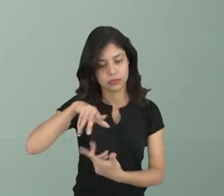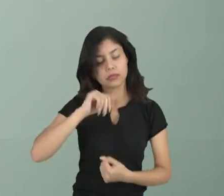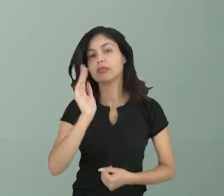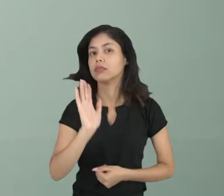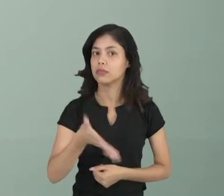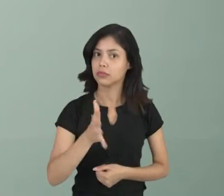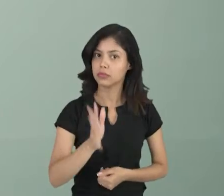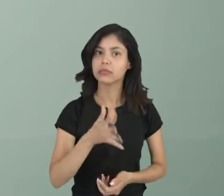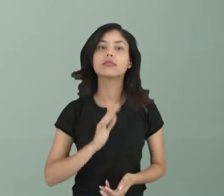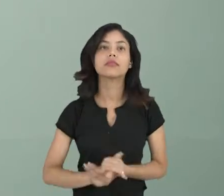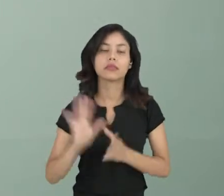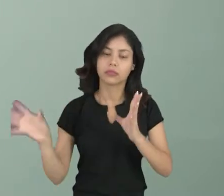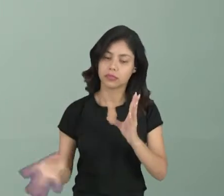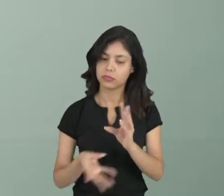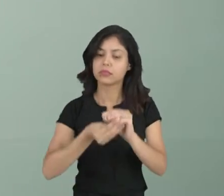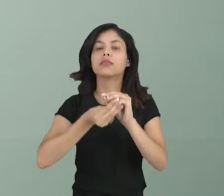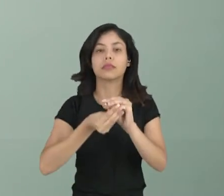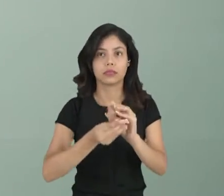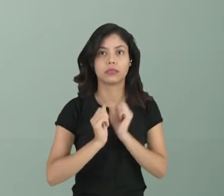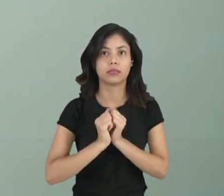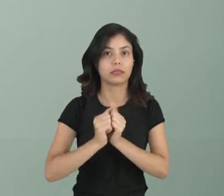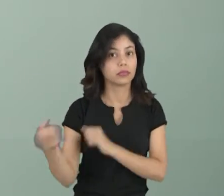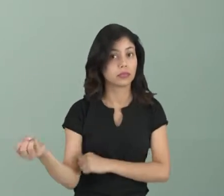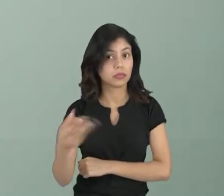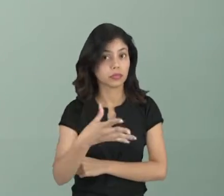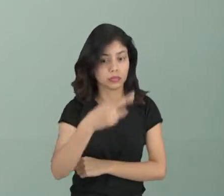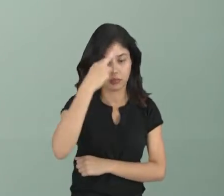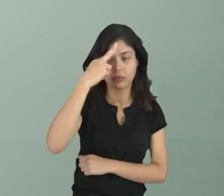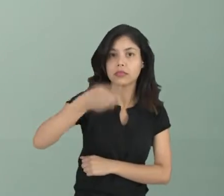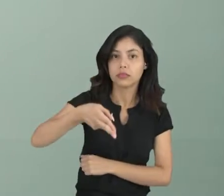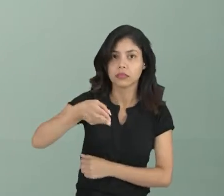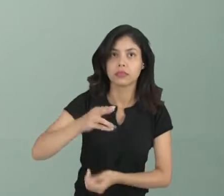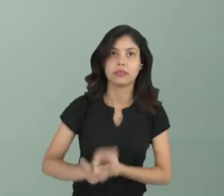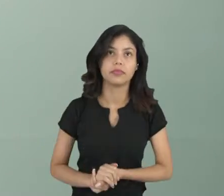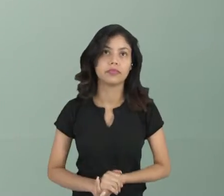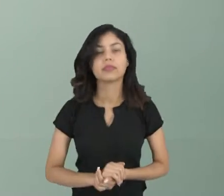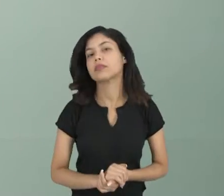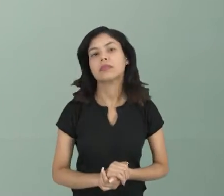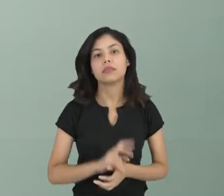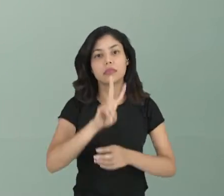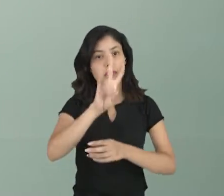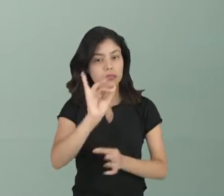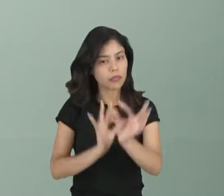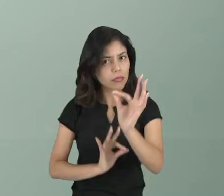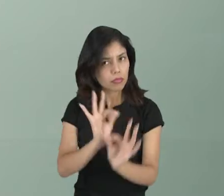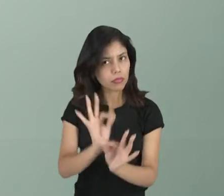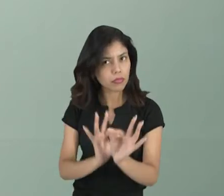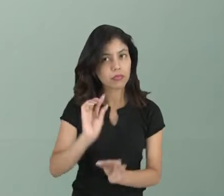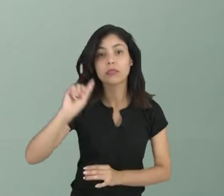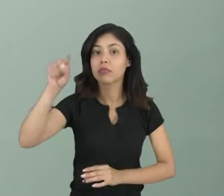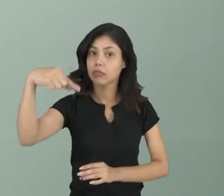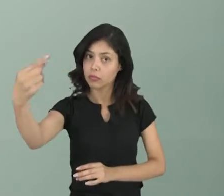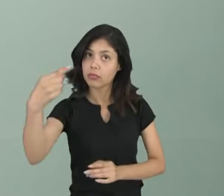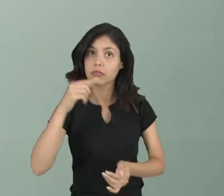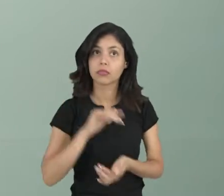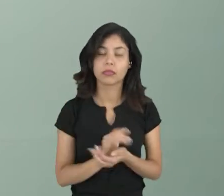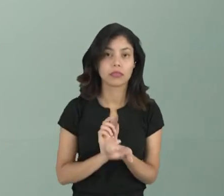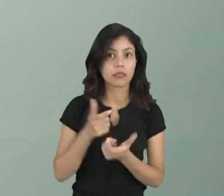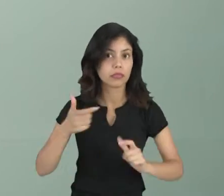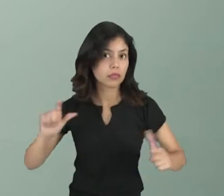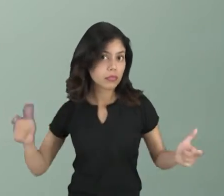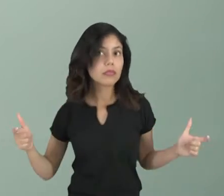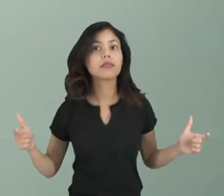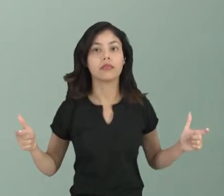já nessa conjuntura dessa nova ordem mundial, que vai se configurar, então, depois desse grande,